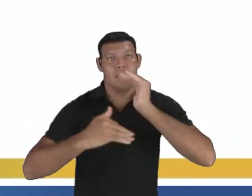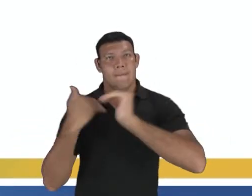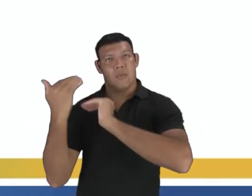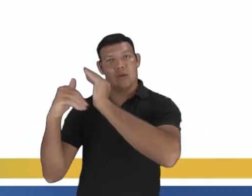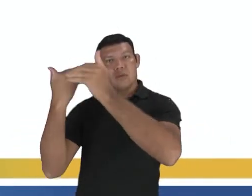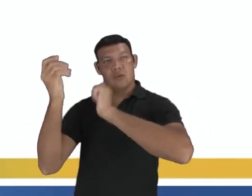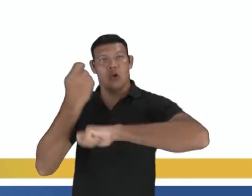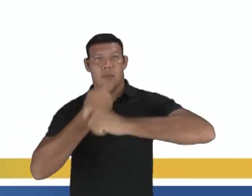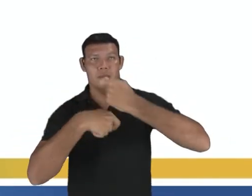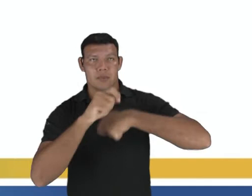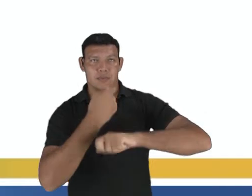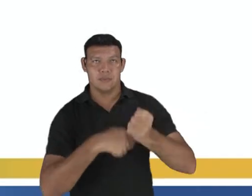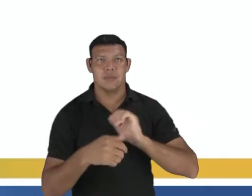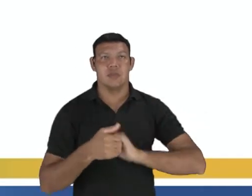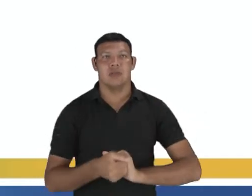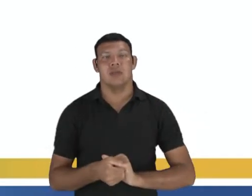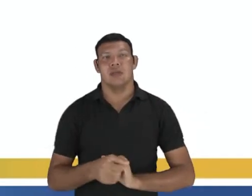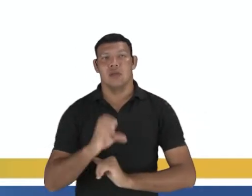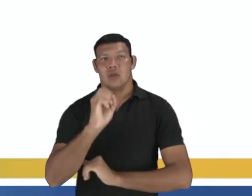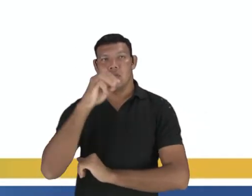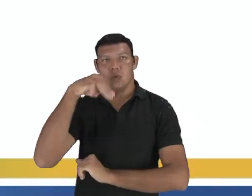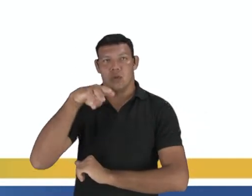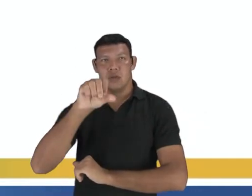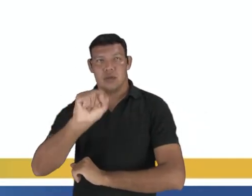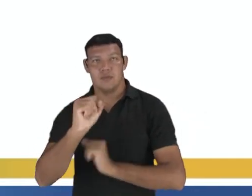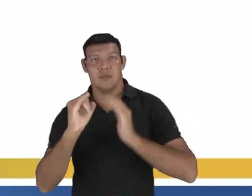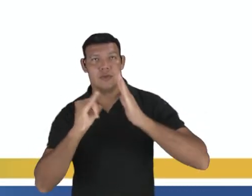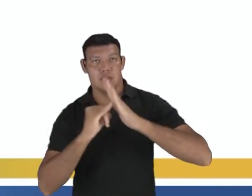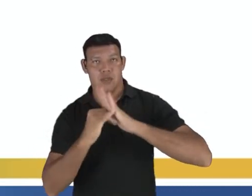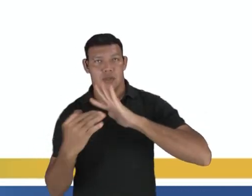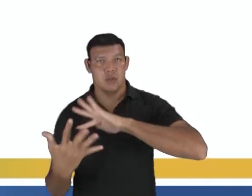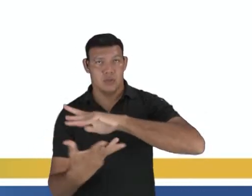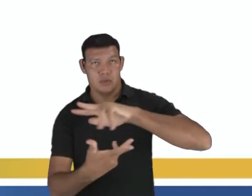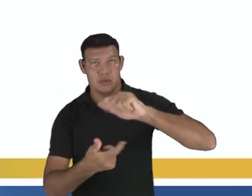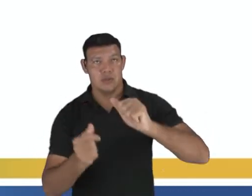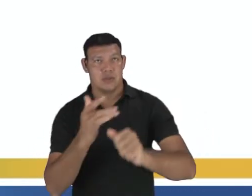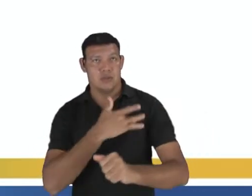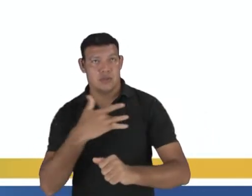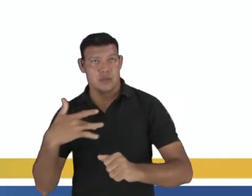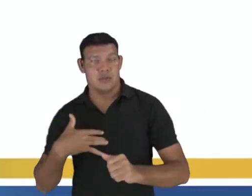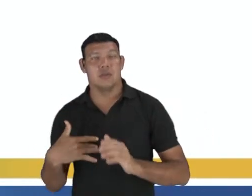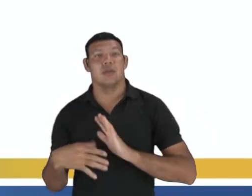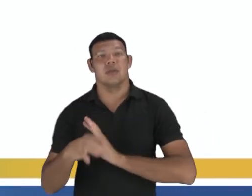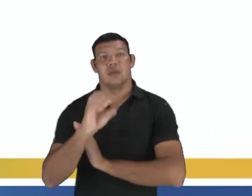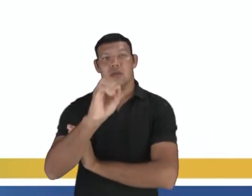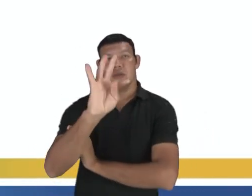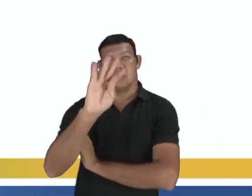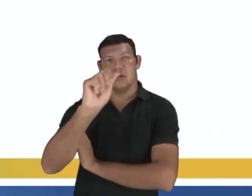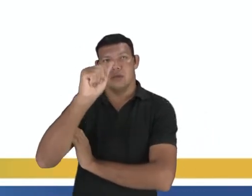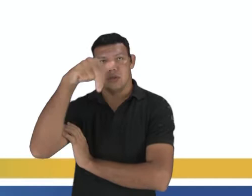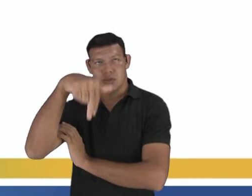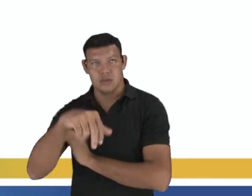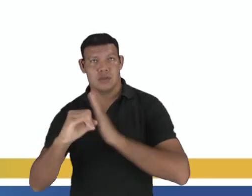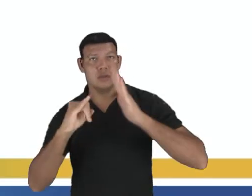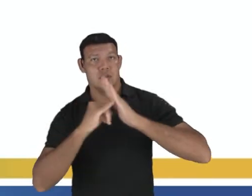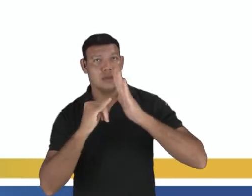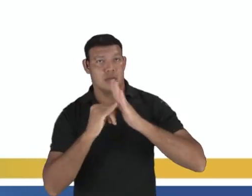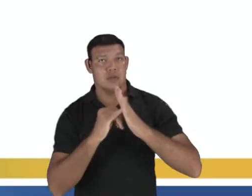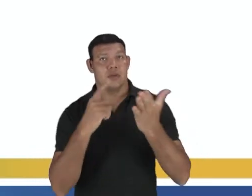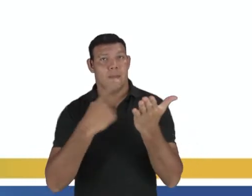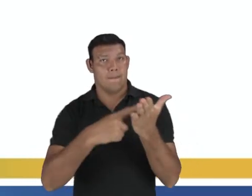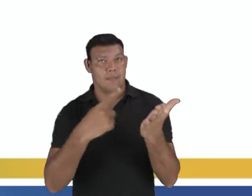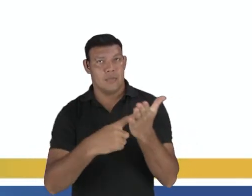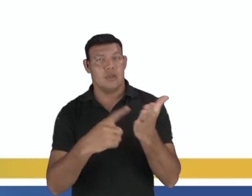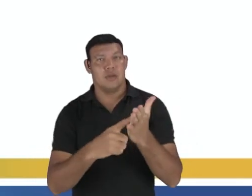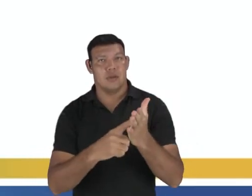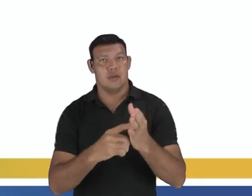Saúde, Organização do Tratado do Atlântico do Norte e a Organização Mundial do Comércio. Cada uma dessas